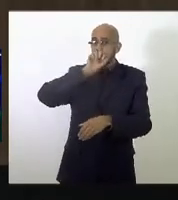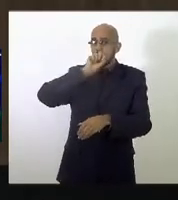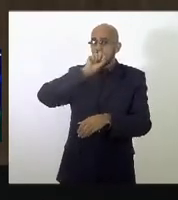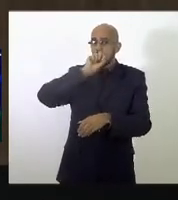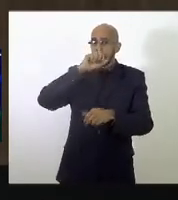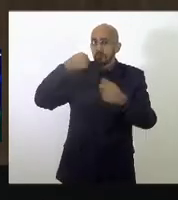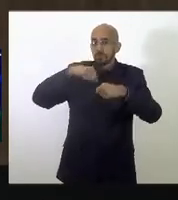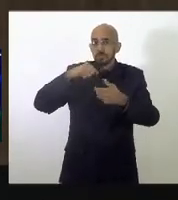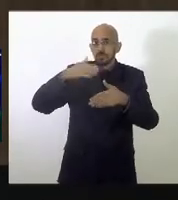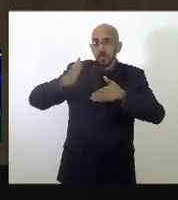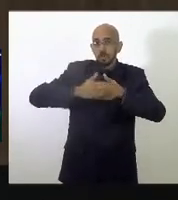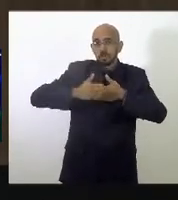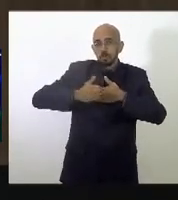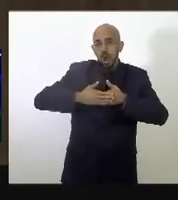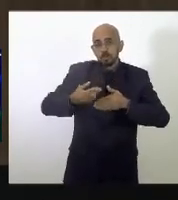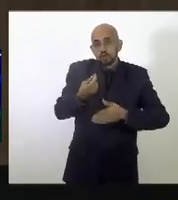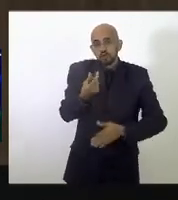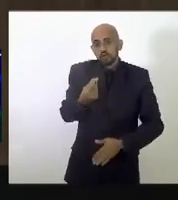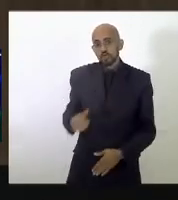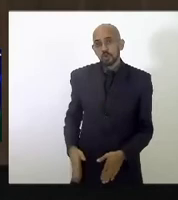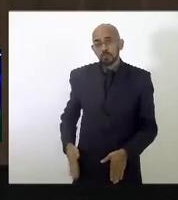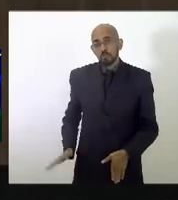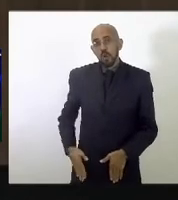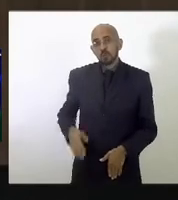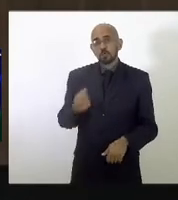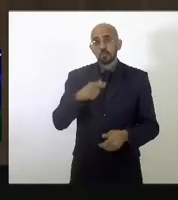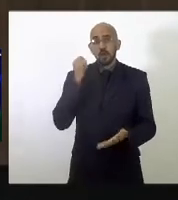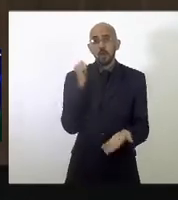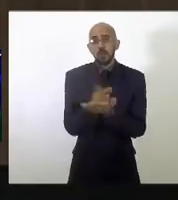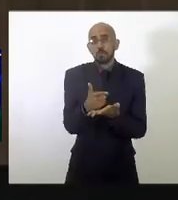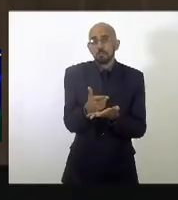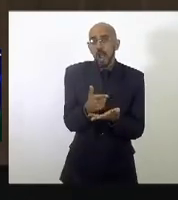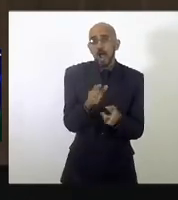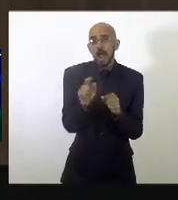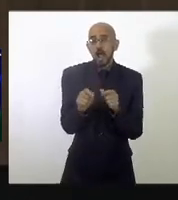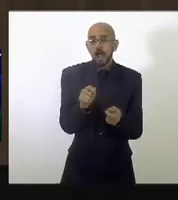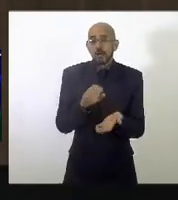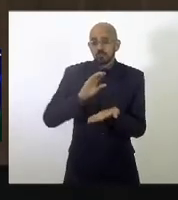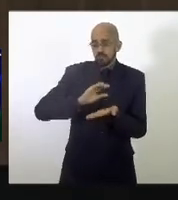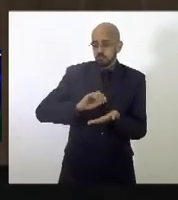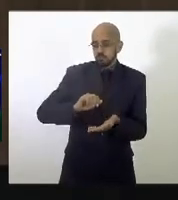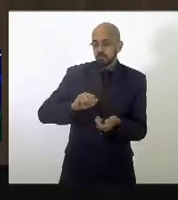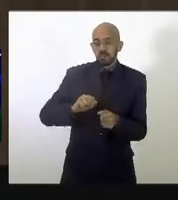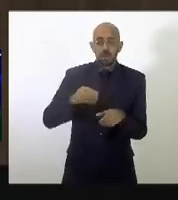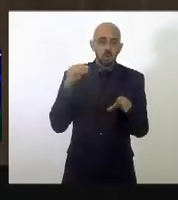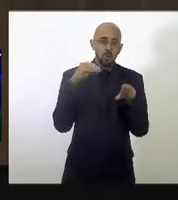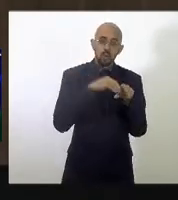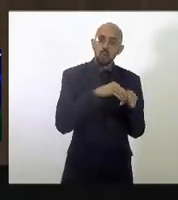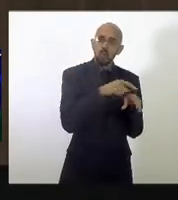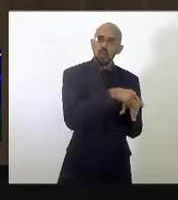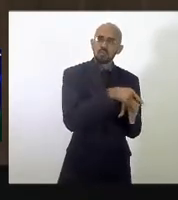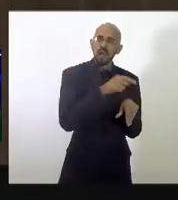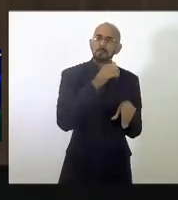tirar dinheiro do próprio bolso para comprar uma pilha para botar no laringoscópio. Isso não é um